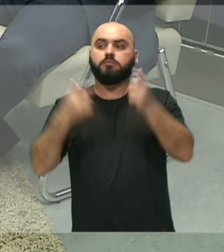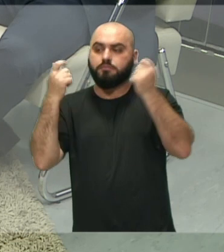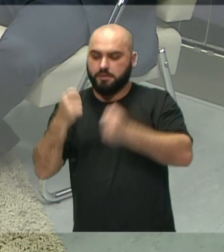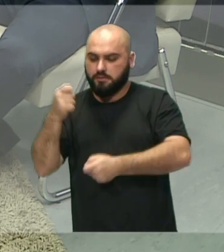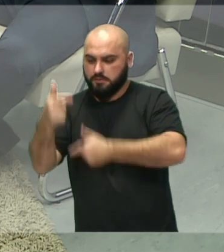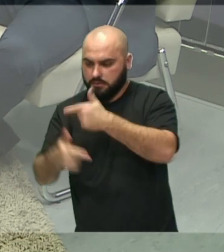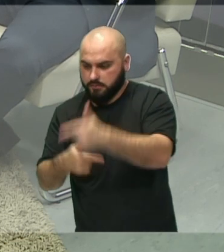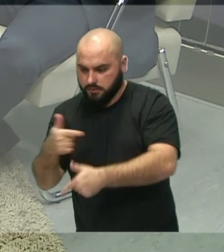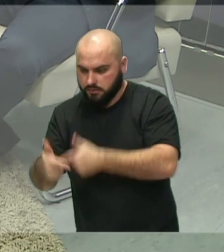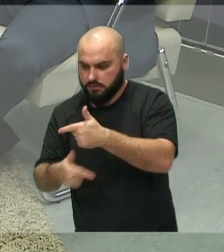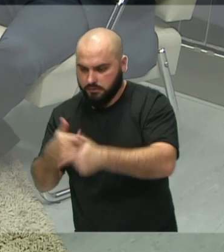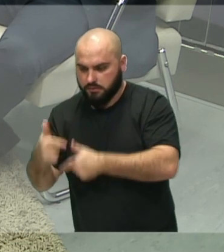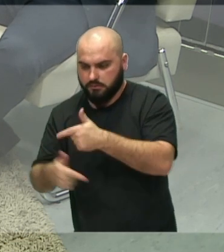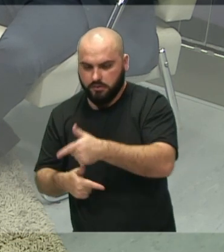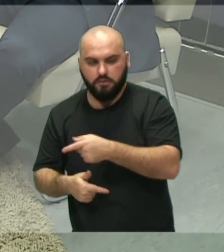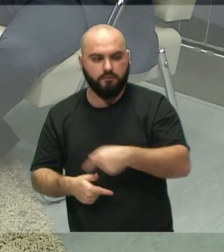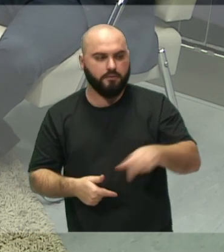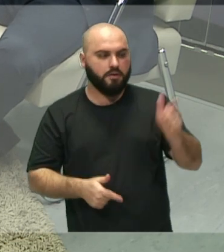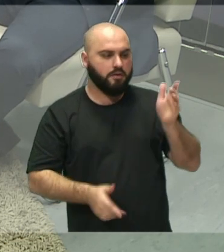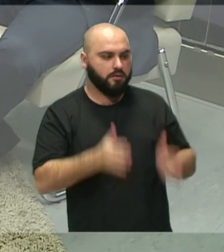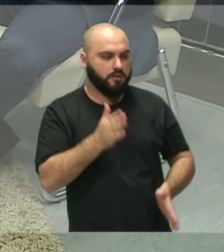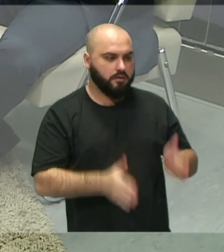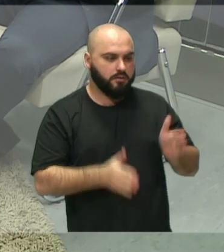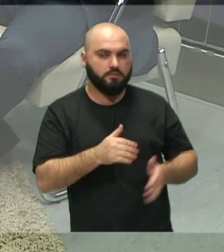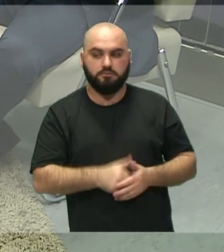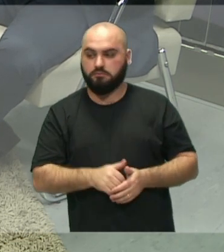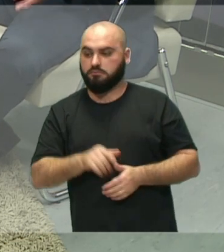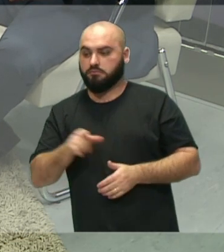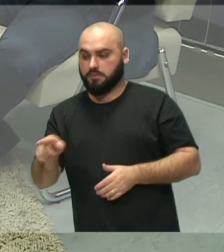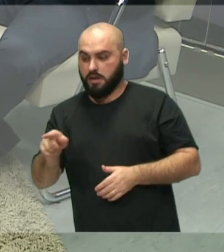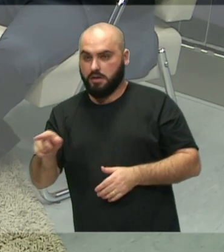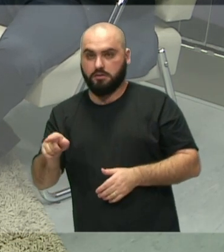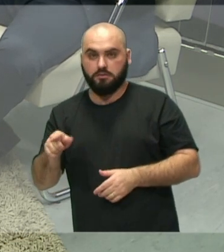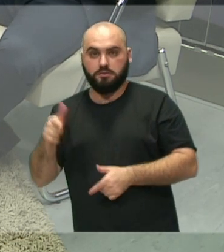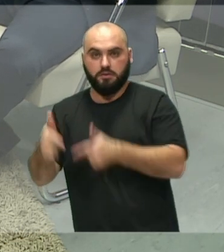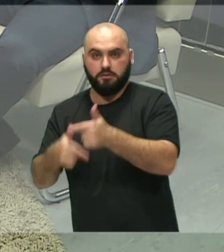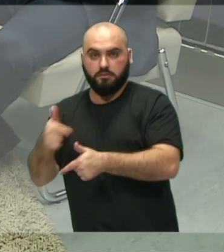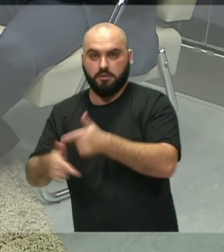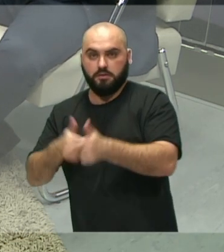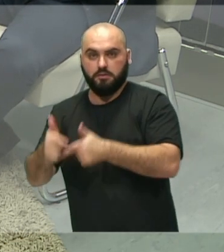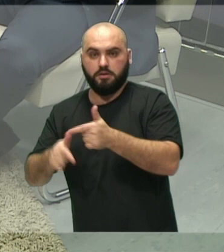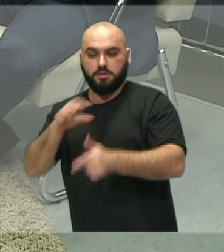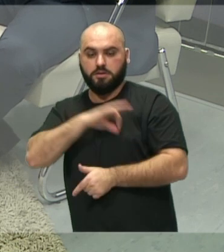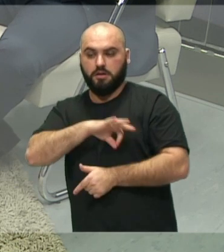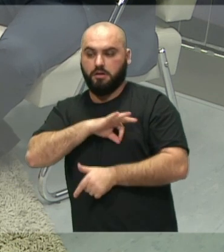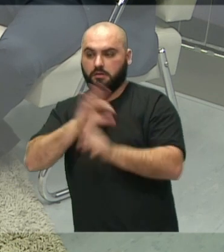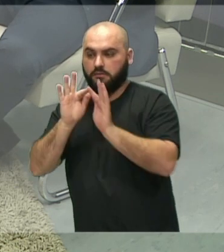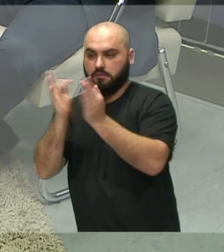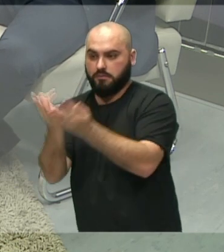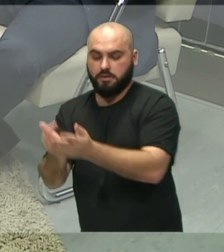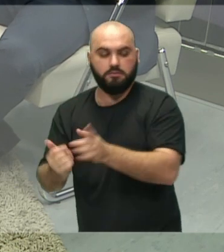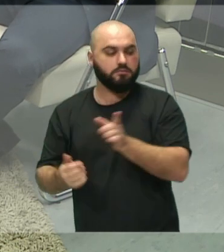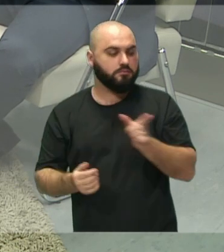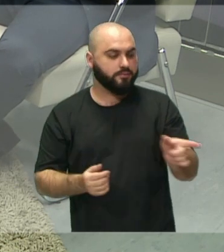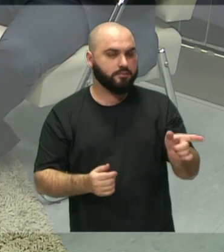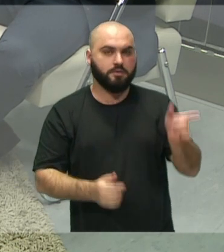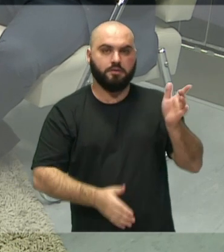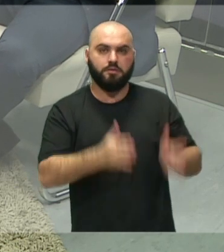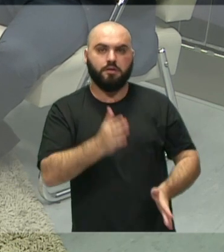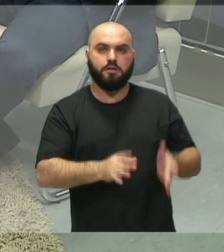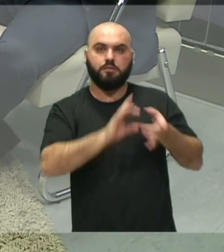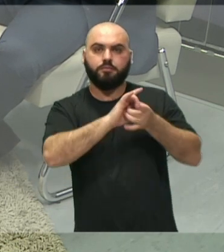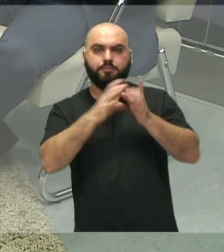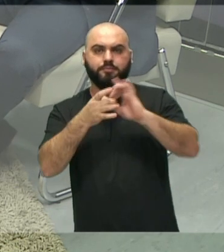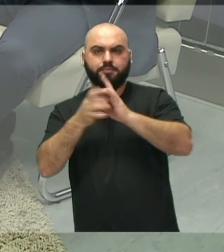trabalhar e ser atletas. Quer dizer, no turno que ele não treina, ele trabalha para poder sustentar a família. E ele é um atleta olímpico. Será que isso